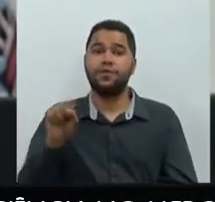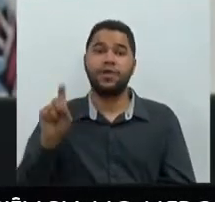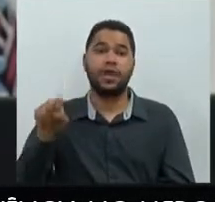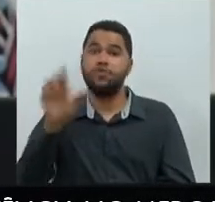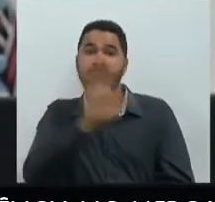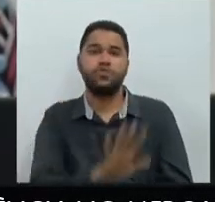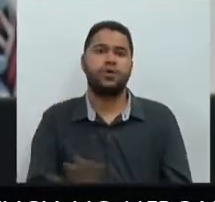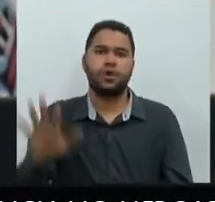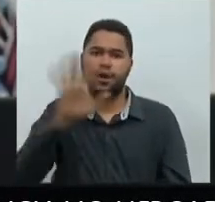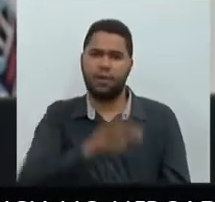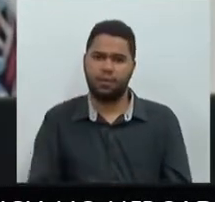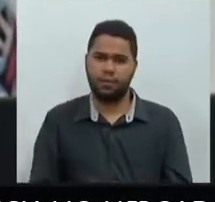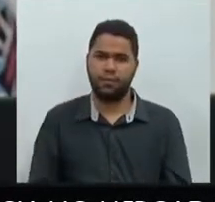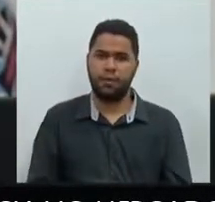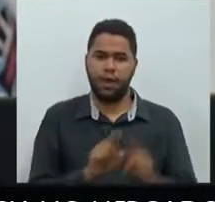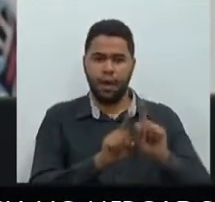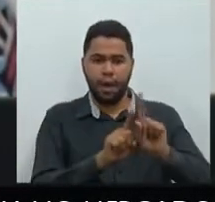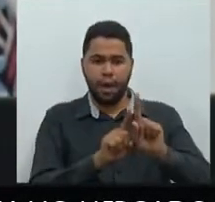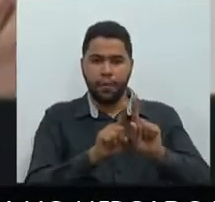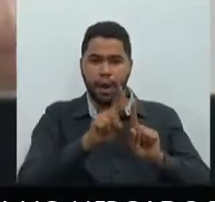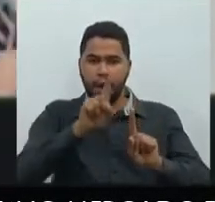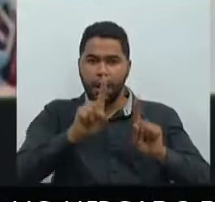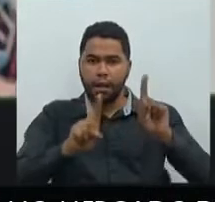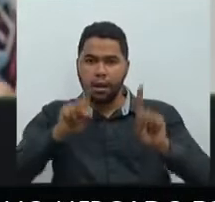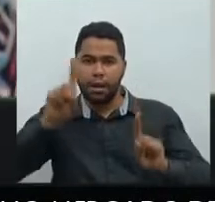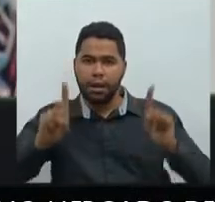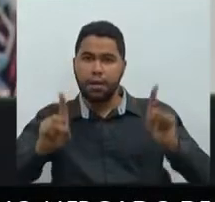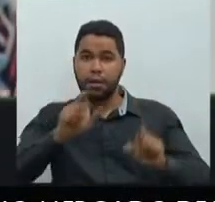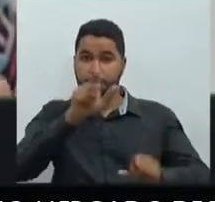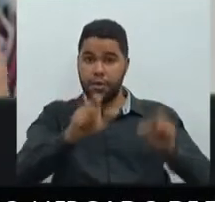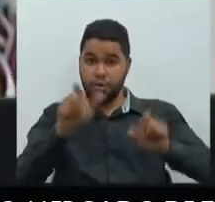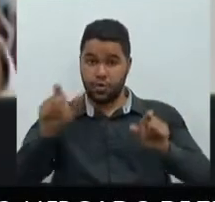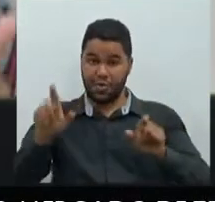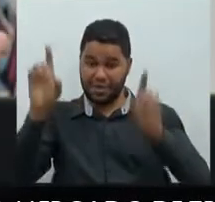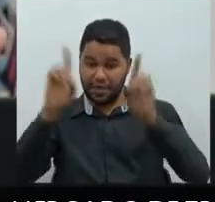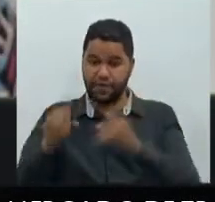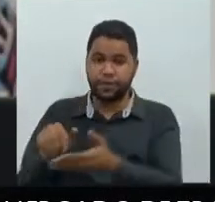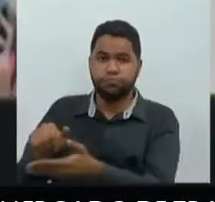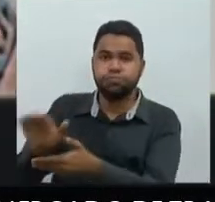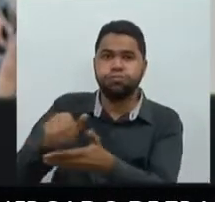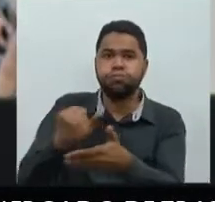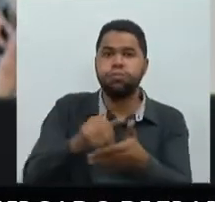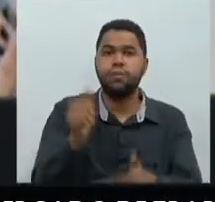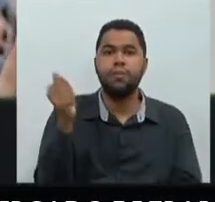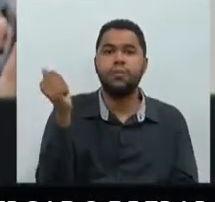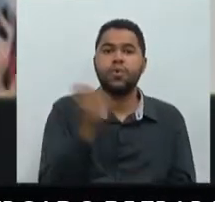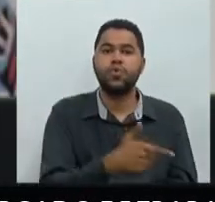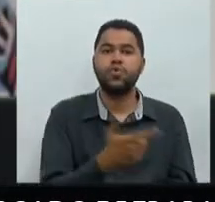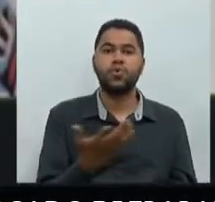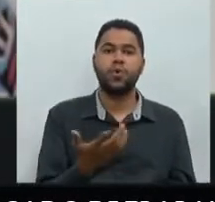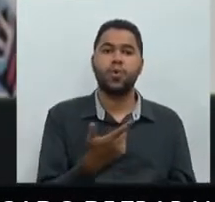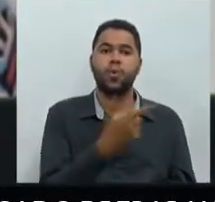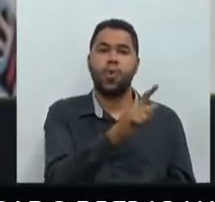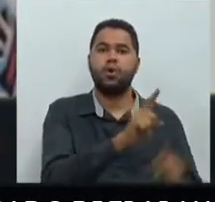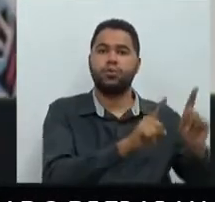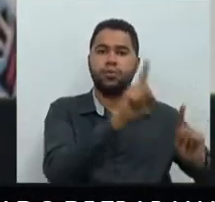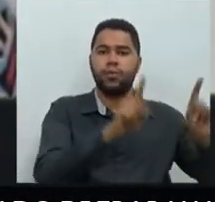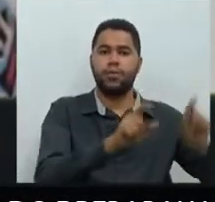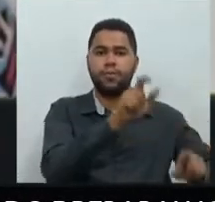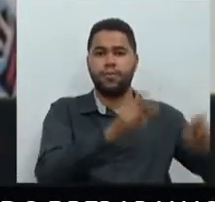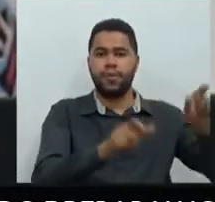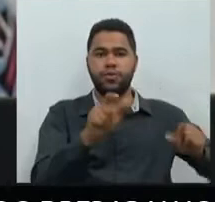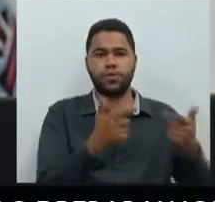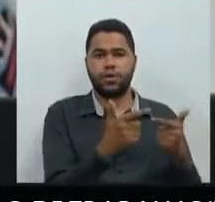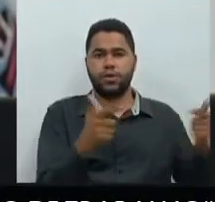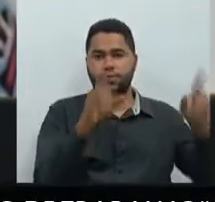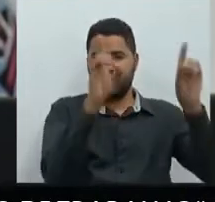geral. Então, o índice de desligamento das pessoas com deficiência está muito mais alto do que, né, o outro índice dos